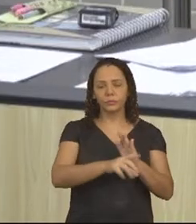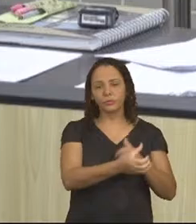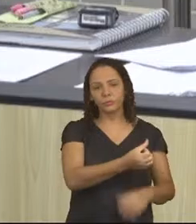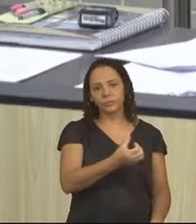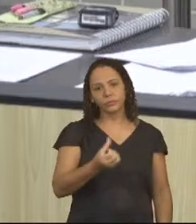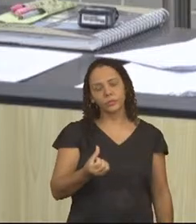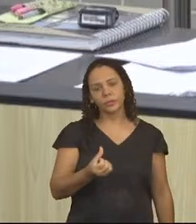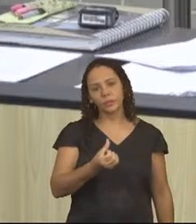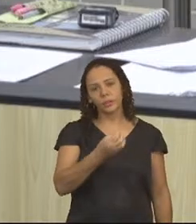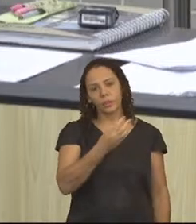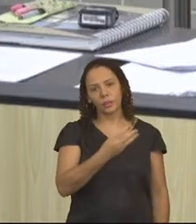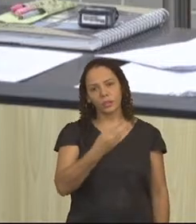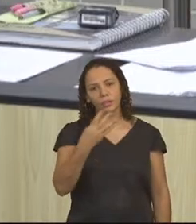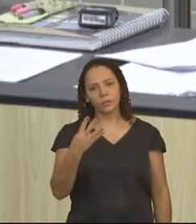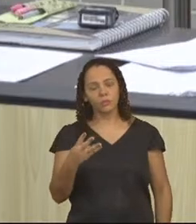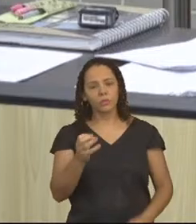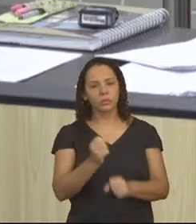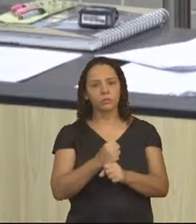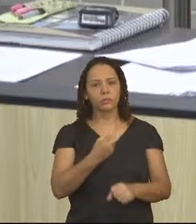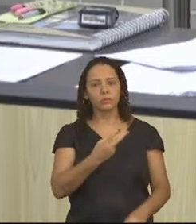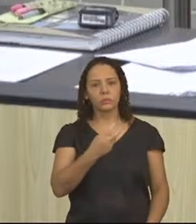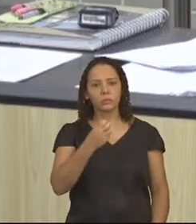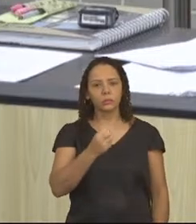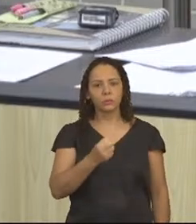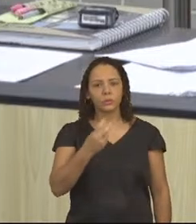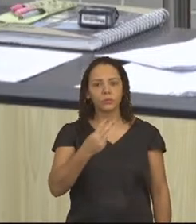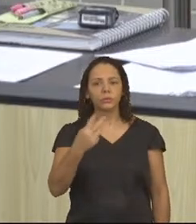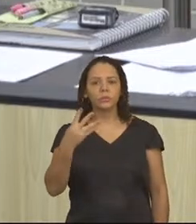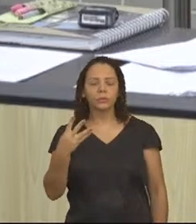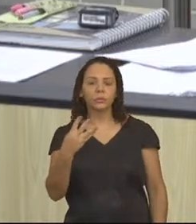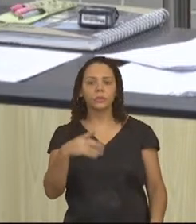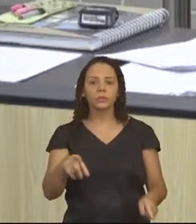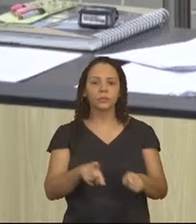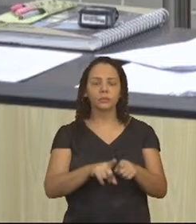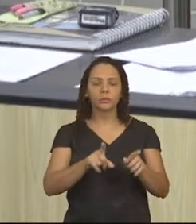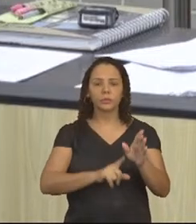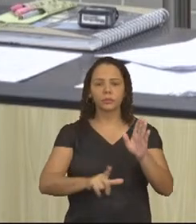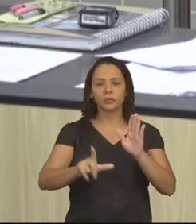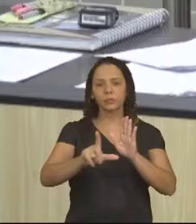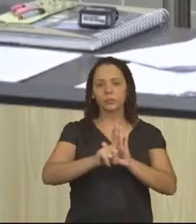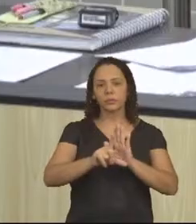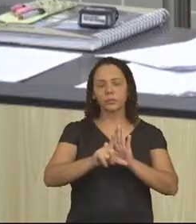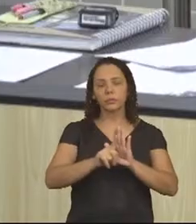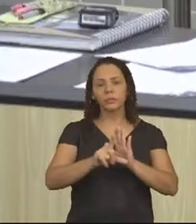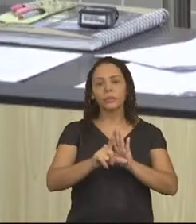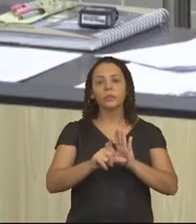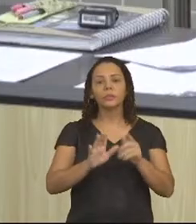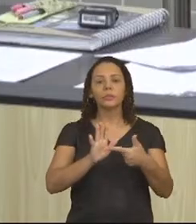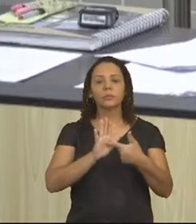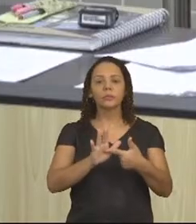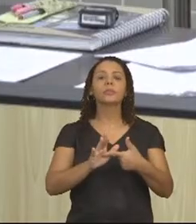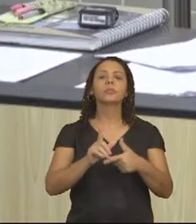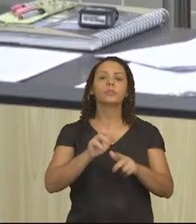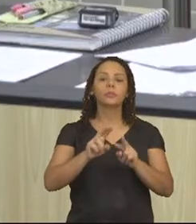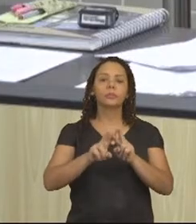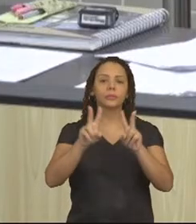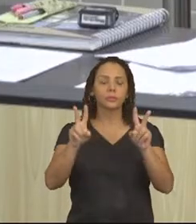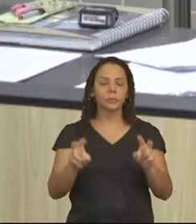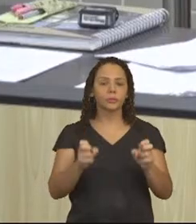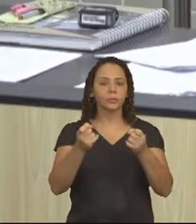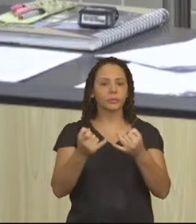6634 de 2024, além da citação desta mesma legislação, tendo em vista que os assuntos tratados